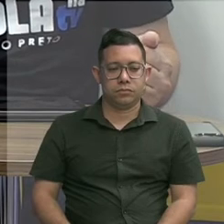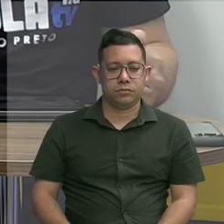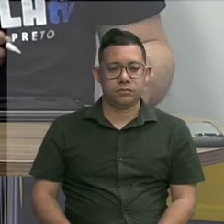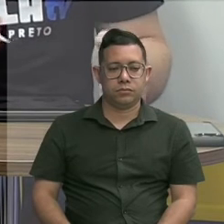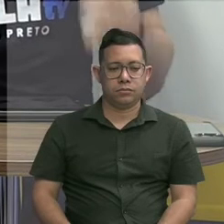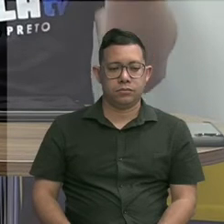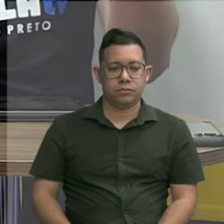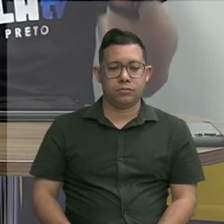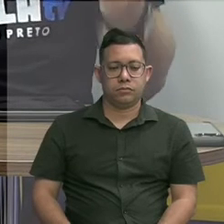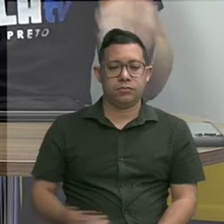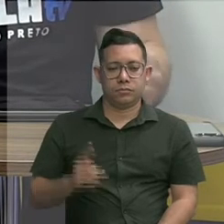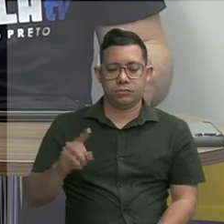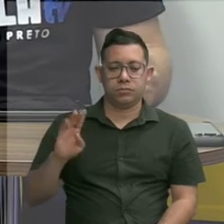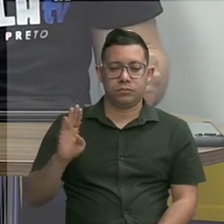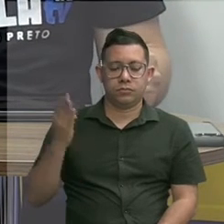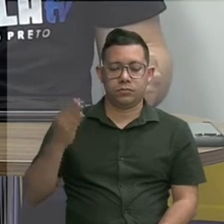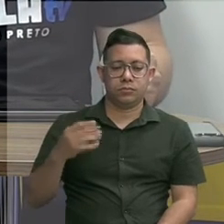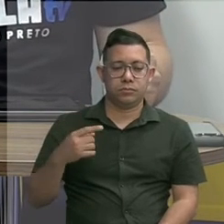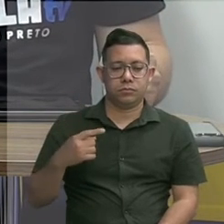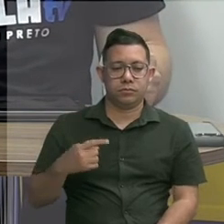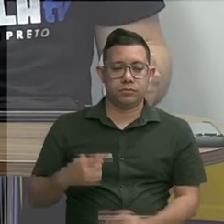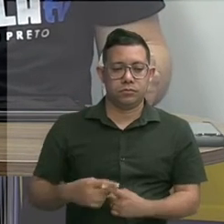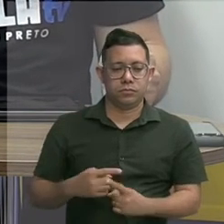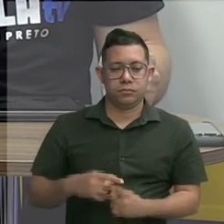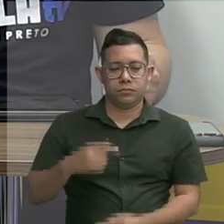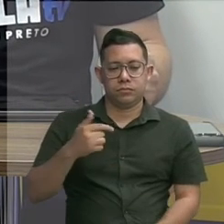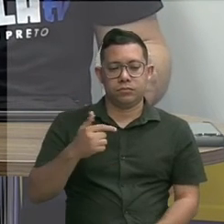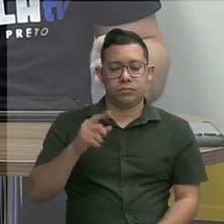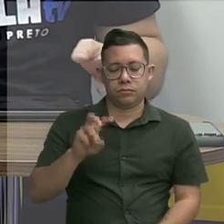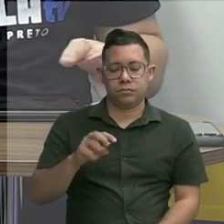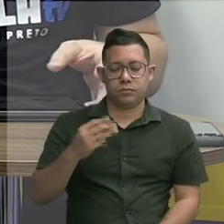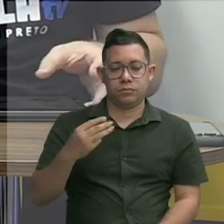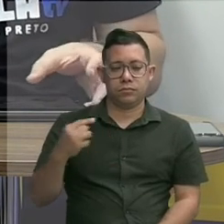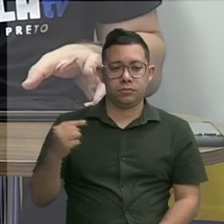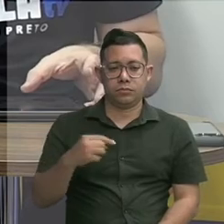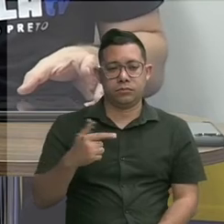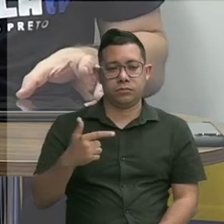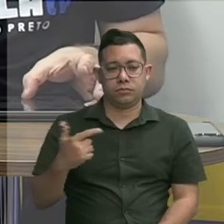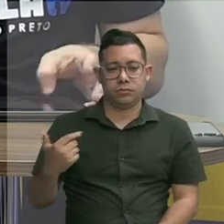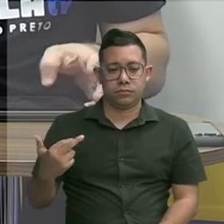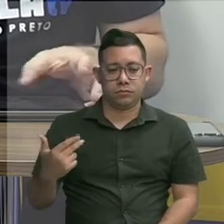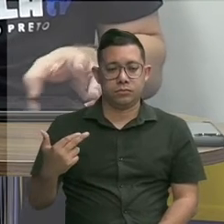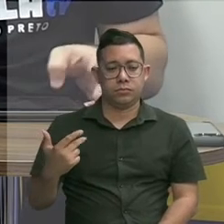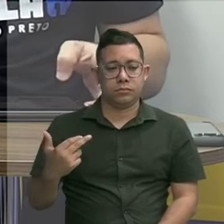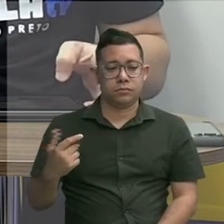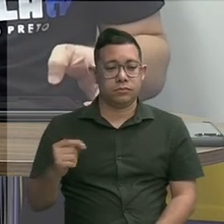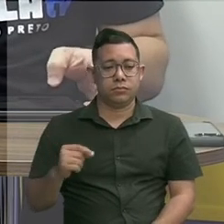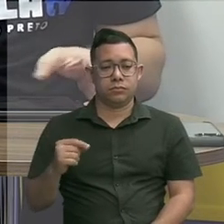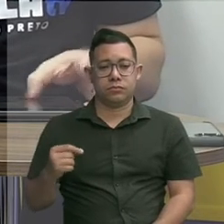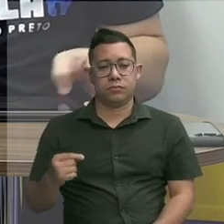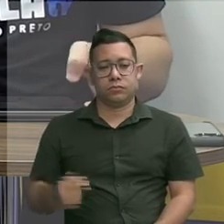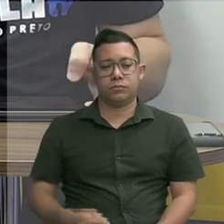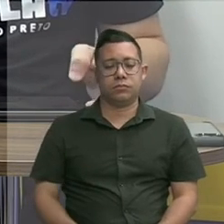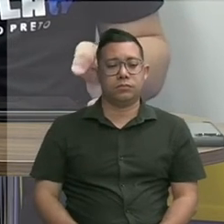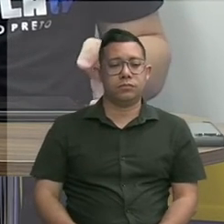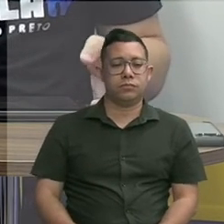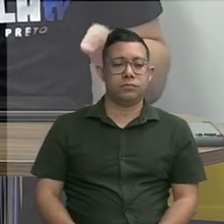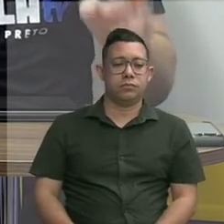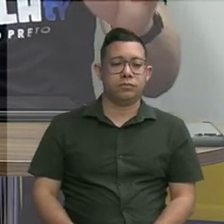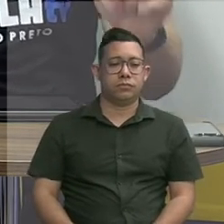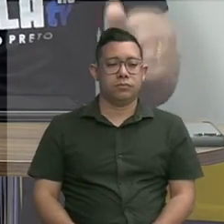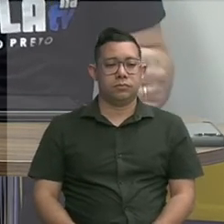a gente provoque 7 não é Raíssa Ah tá certo então Vamos lá gente